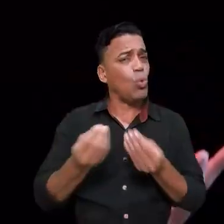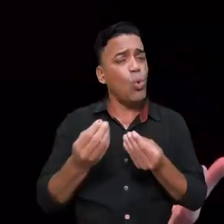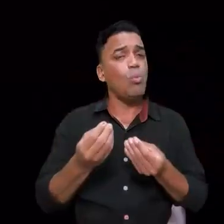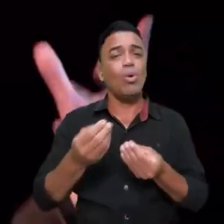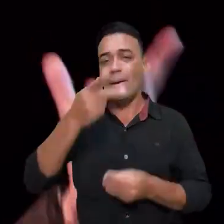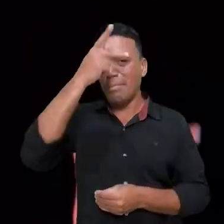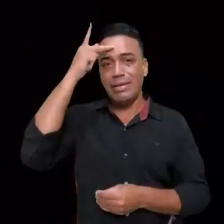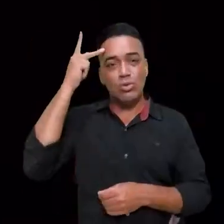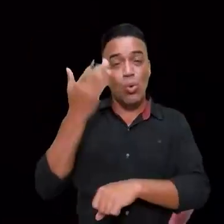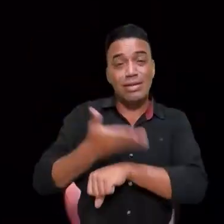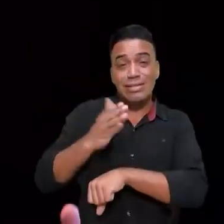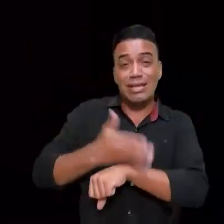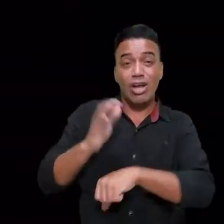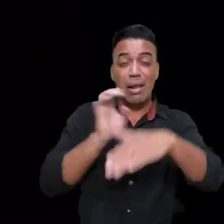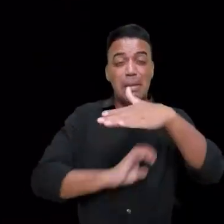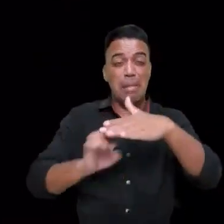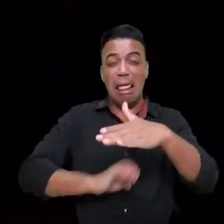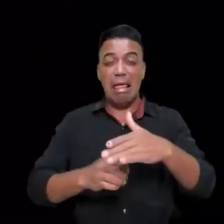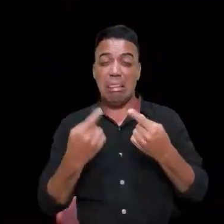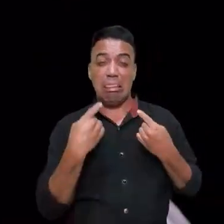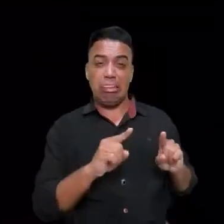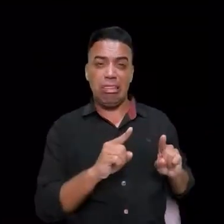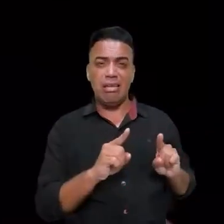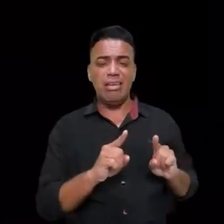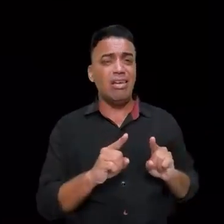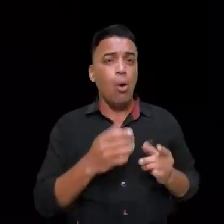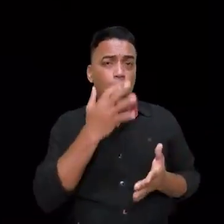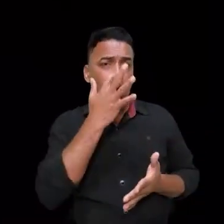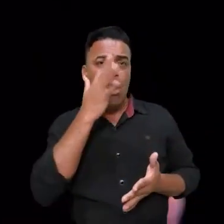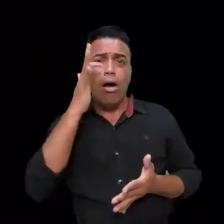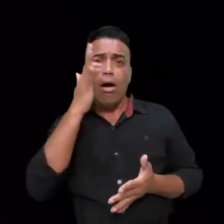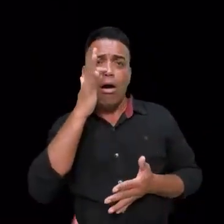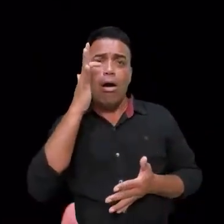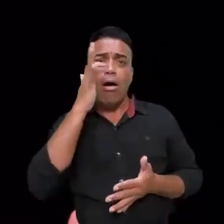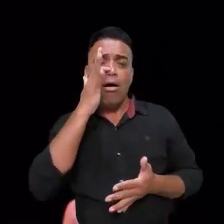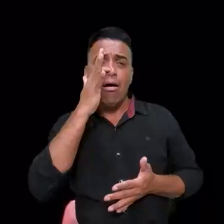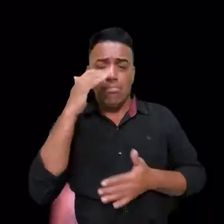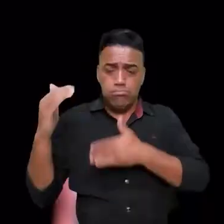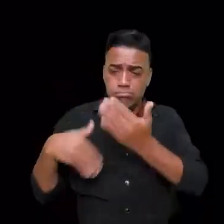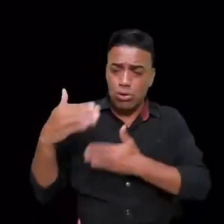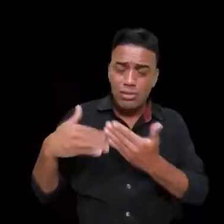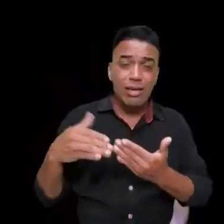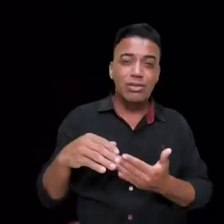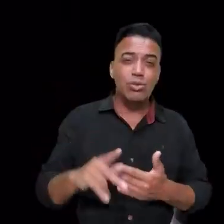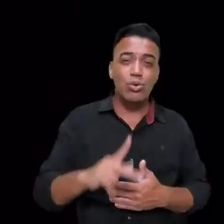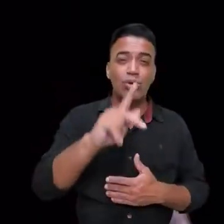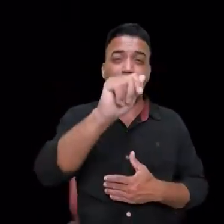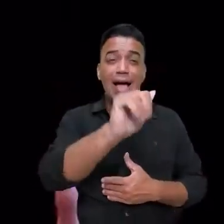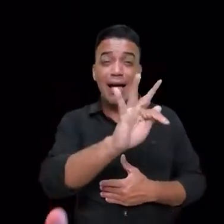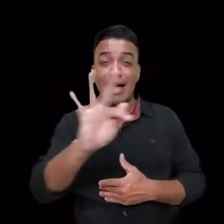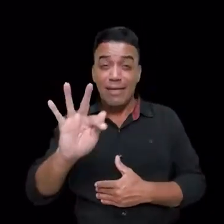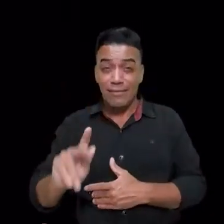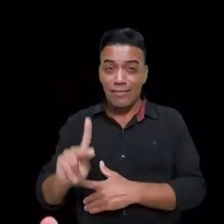os estagiários nas grandes corporações. Eu fiquei muito impressionado com aquilo. E, inspirado no processo de Kafka, fizemos Chovia,